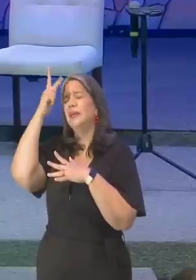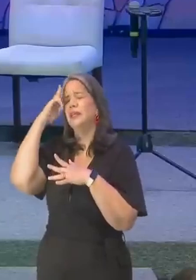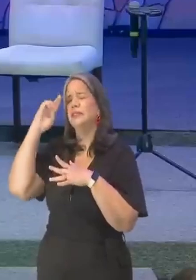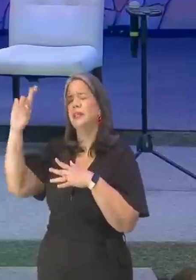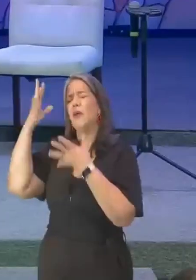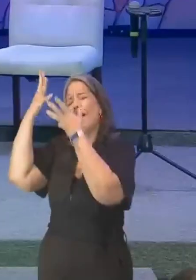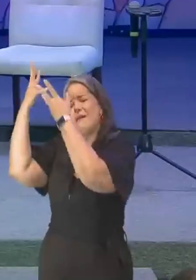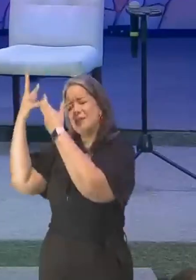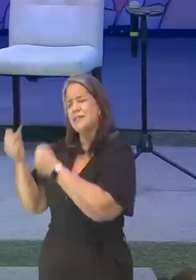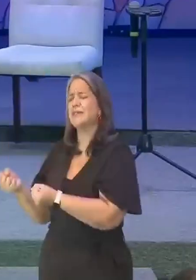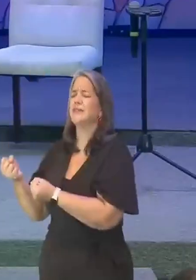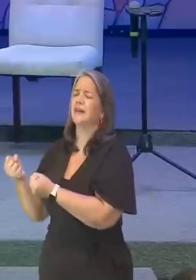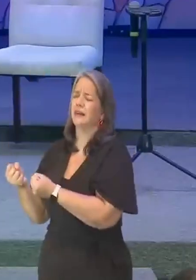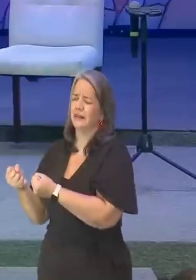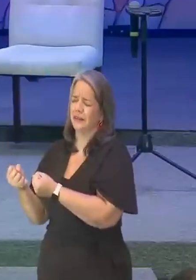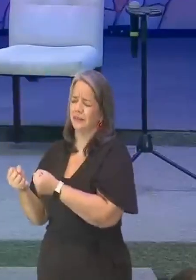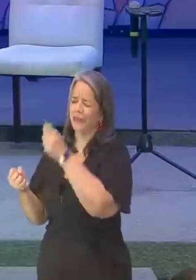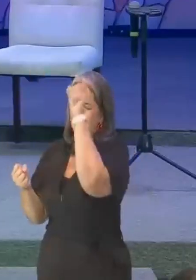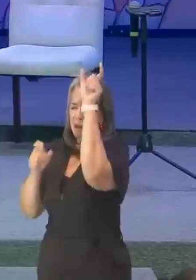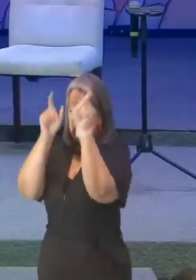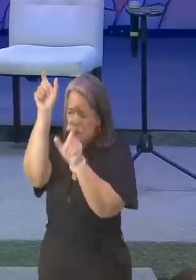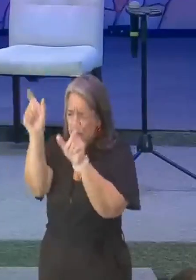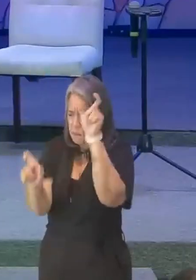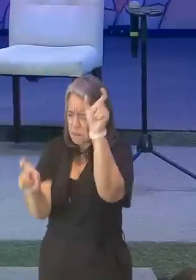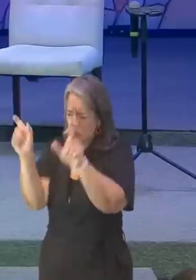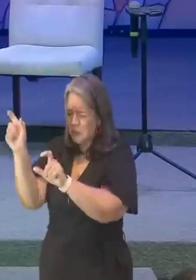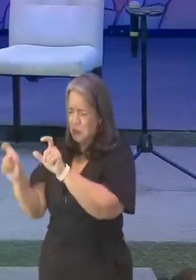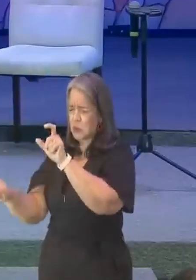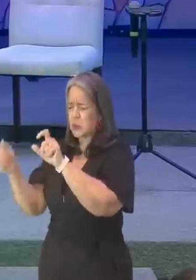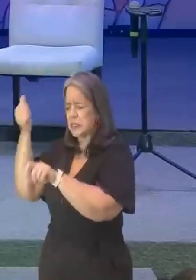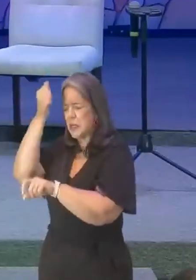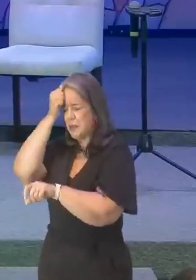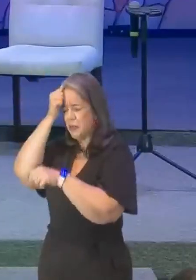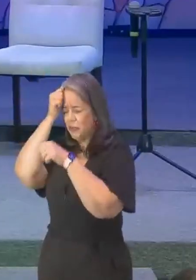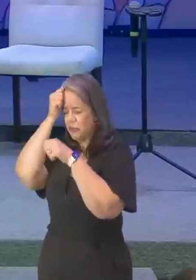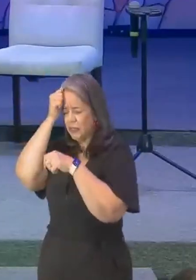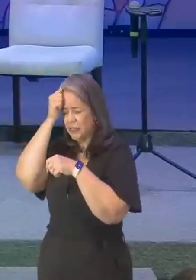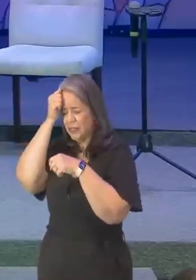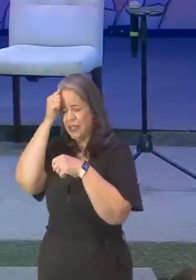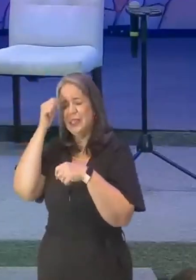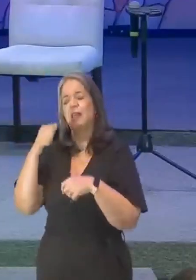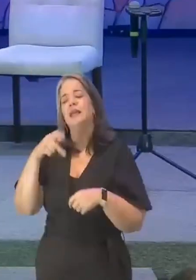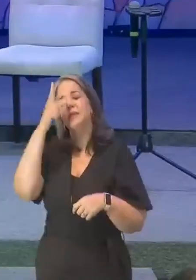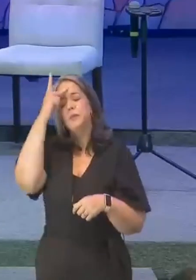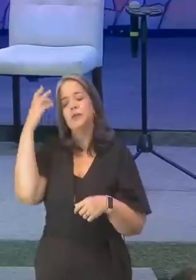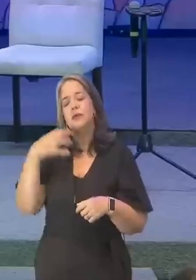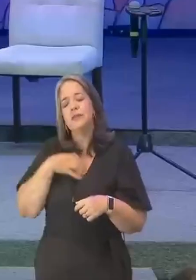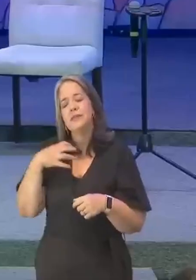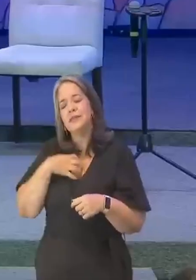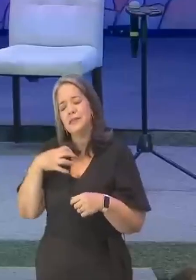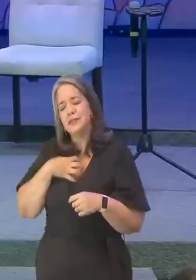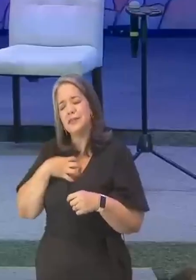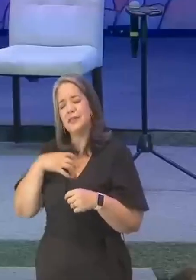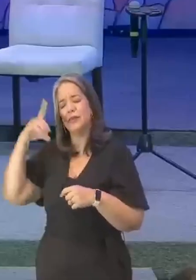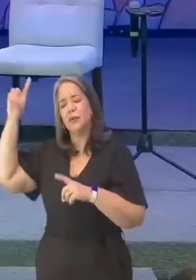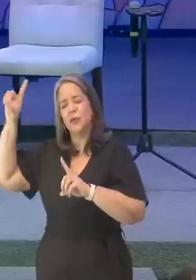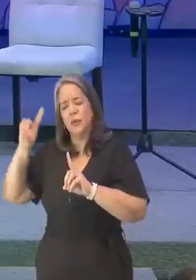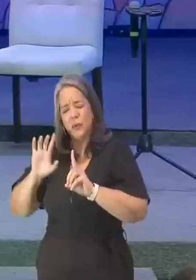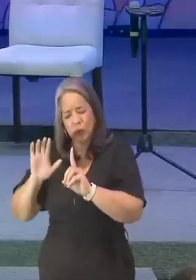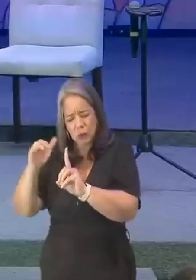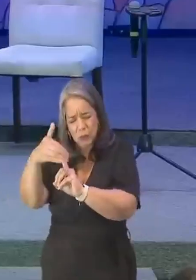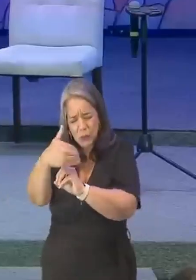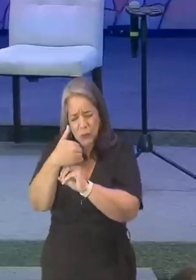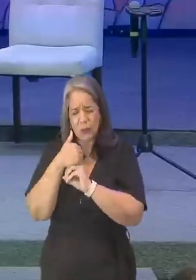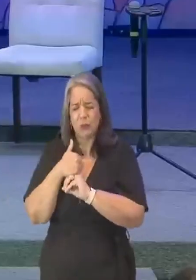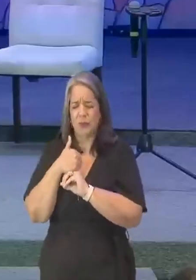que essas pessoas possam se sentir abraçadas pelo Senhor, envolvidas pelo Senhor, em sua caminhada, em sua